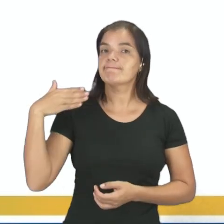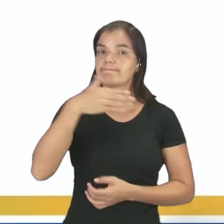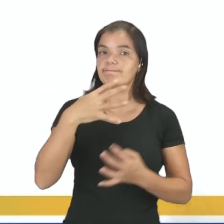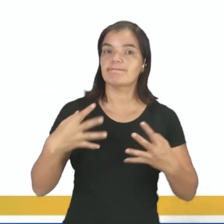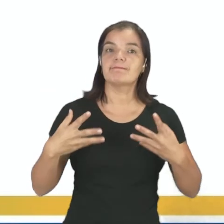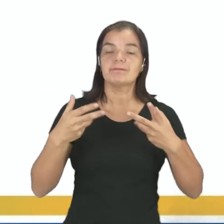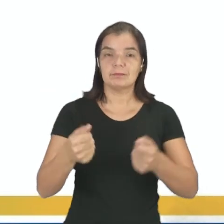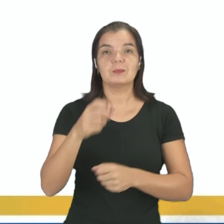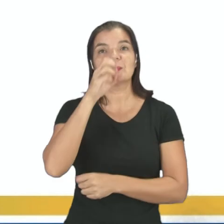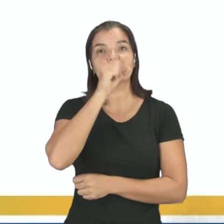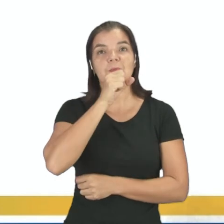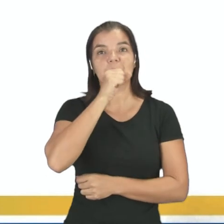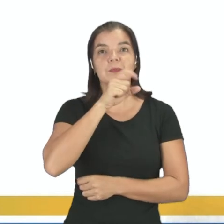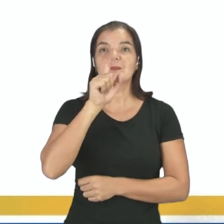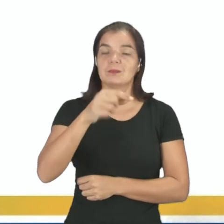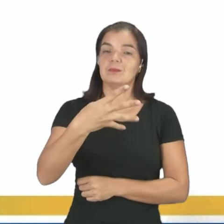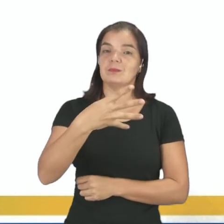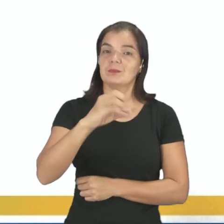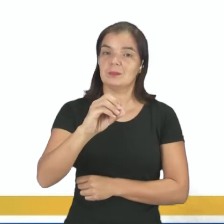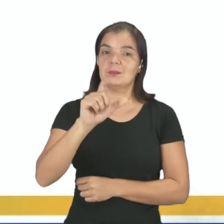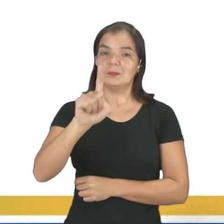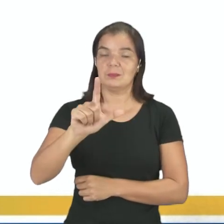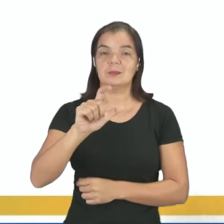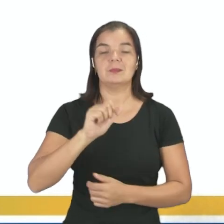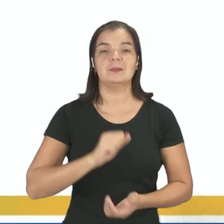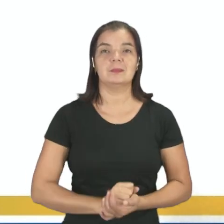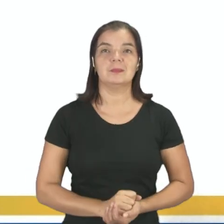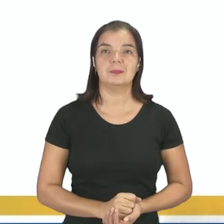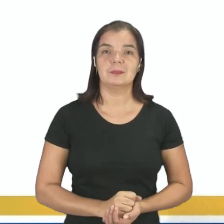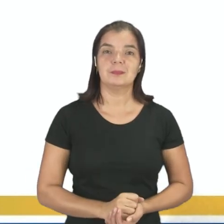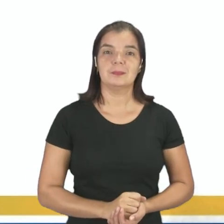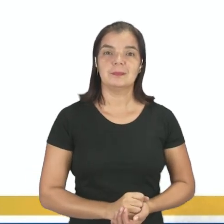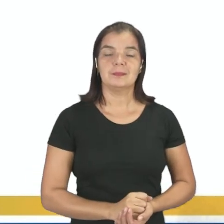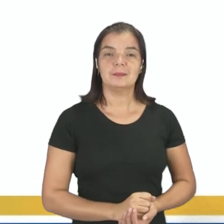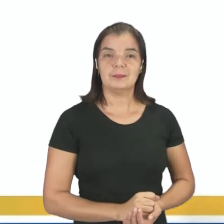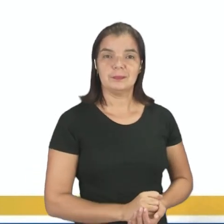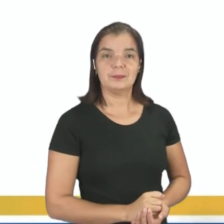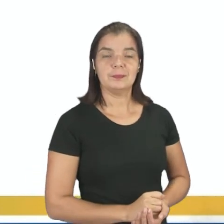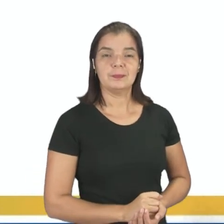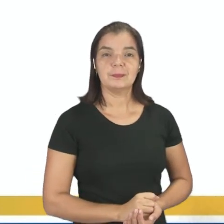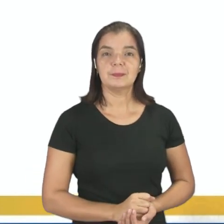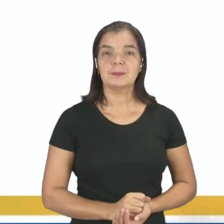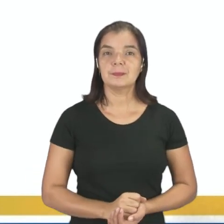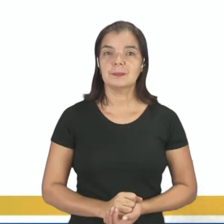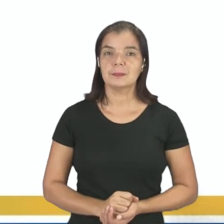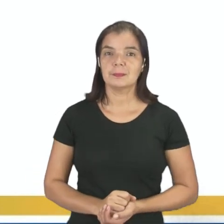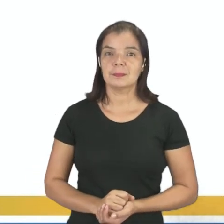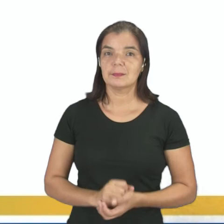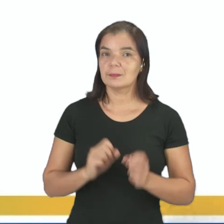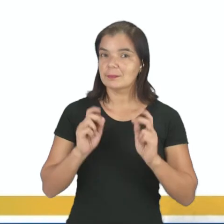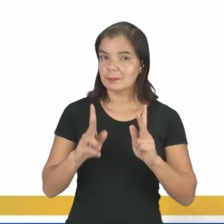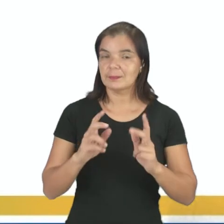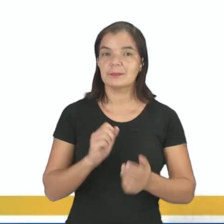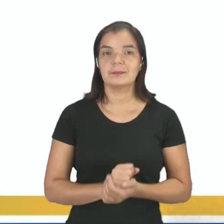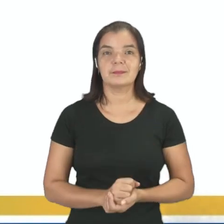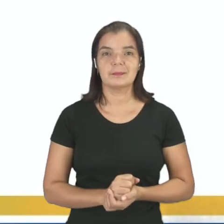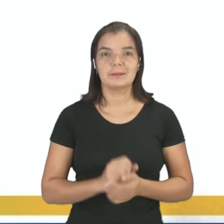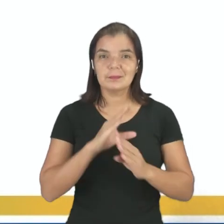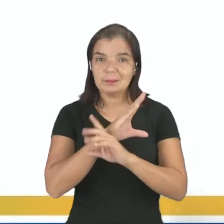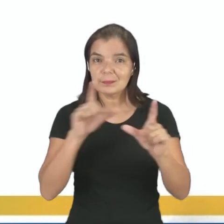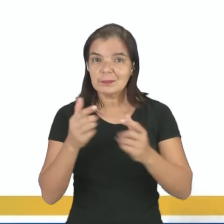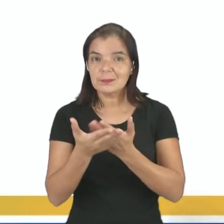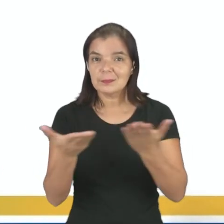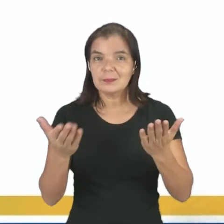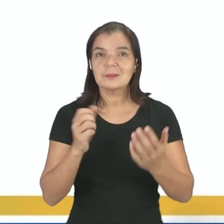frequência absoluta do sábado corresponde a 40 litros aí do sumo de laranja. Ok? Ficou claro